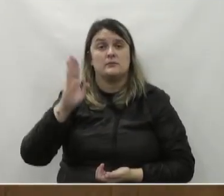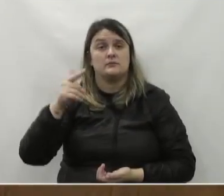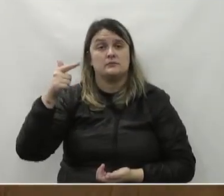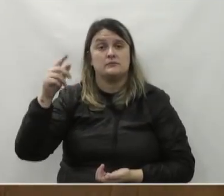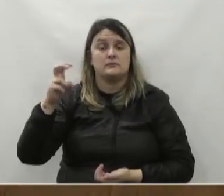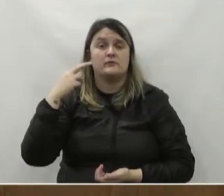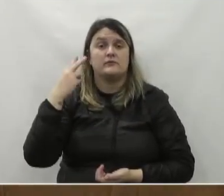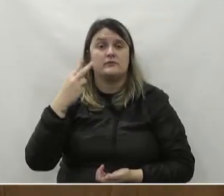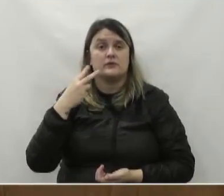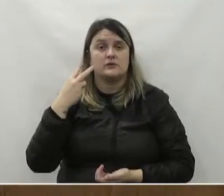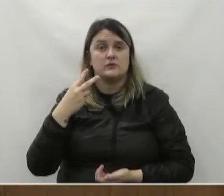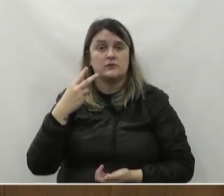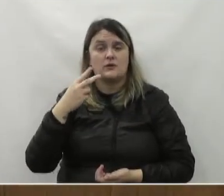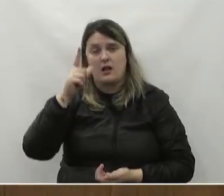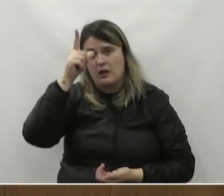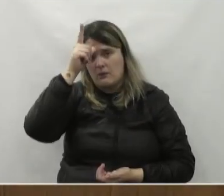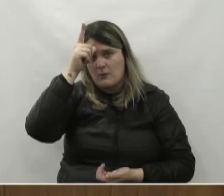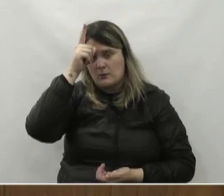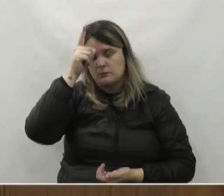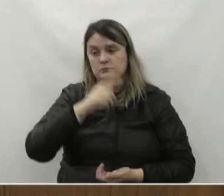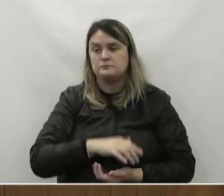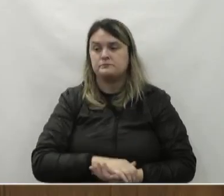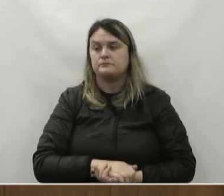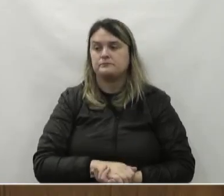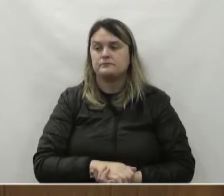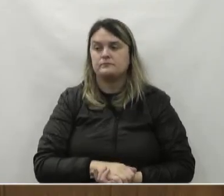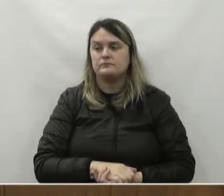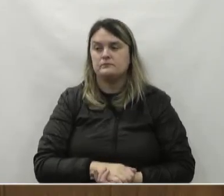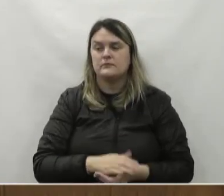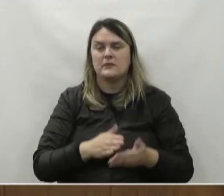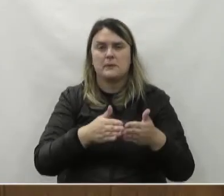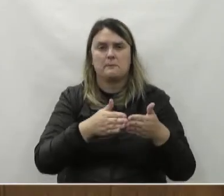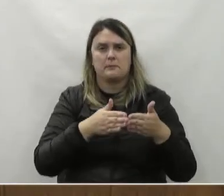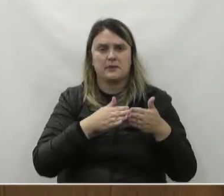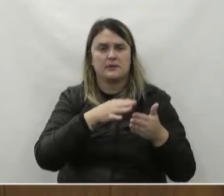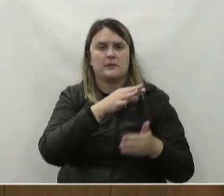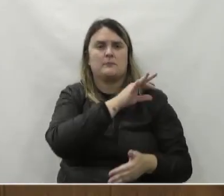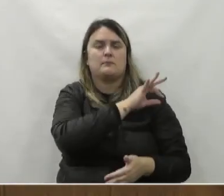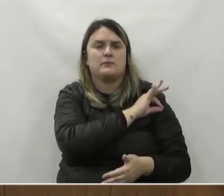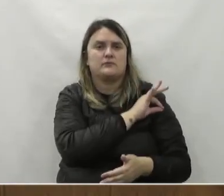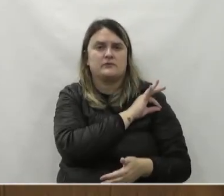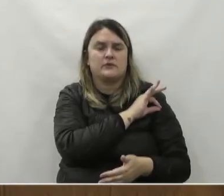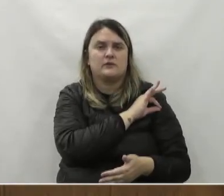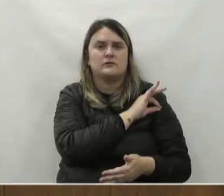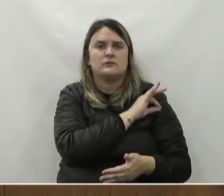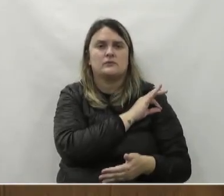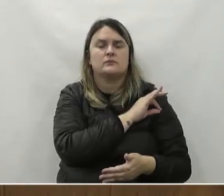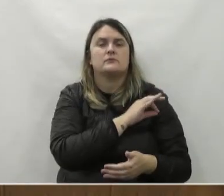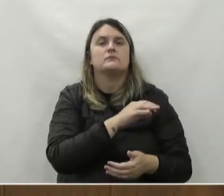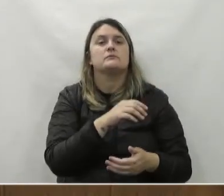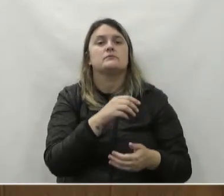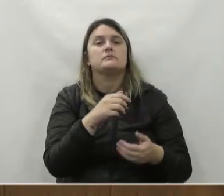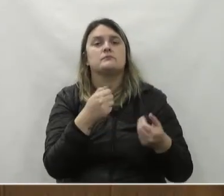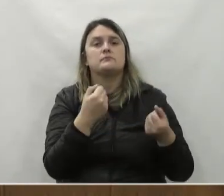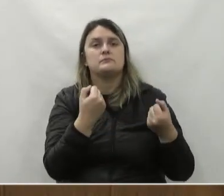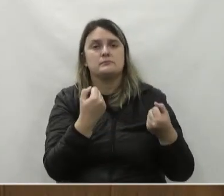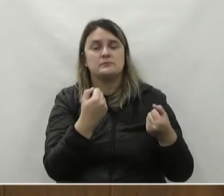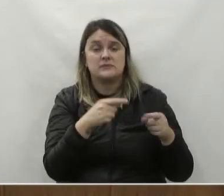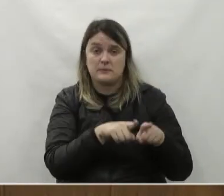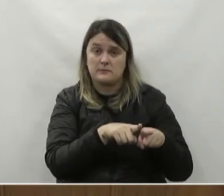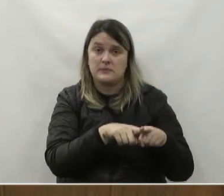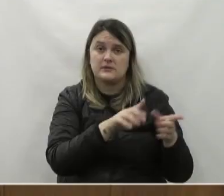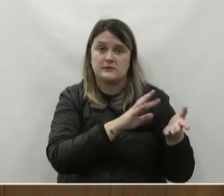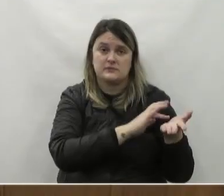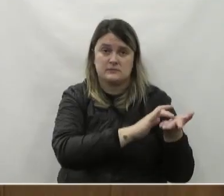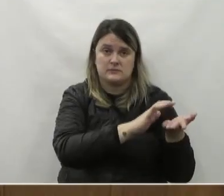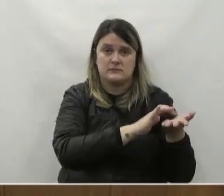122/2025 do vereador Alemão da Agropecuária, ao senhor prefeito municipal de União da Vitória, para que, por meio da